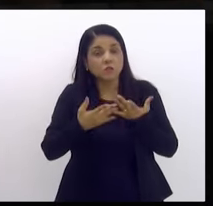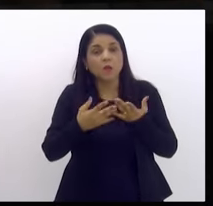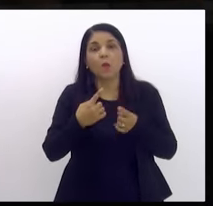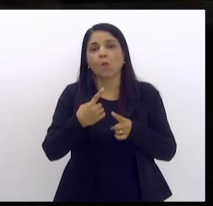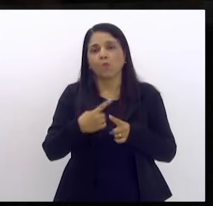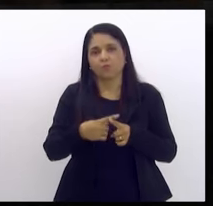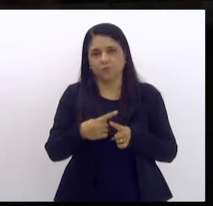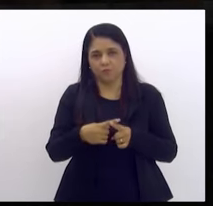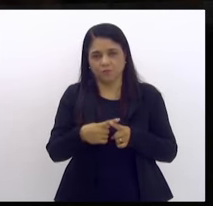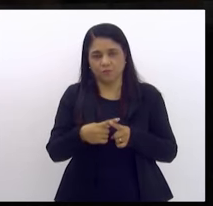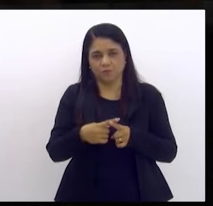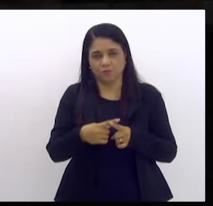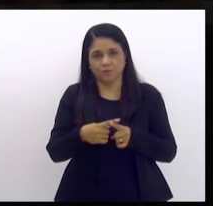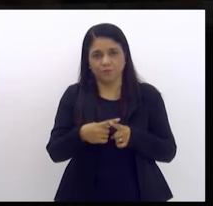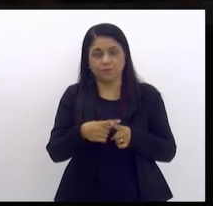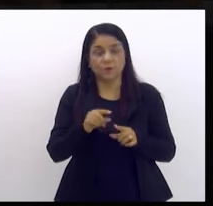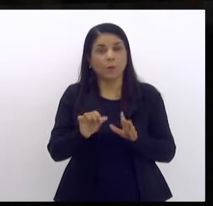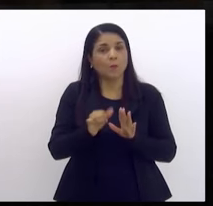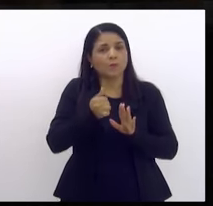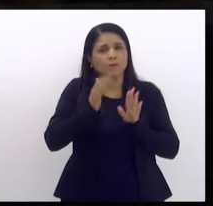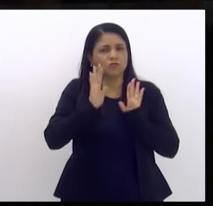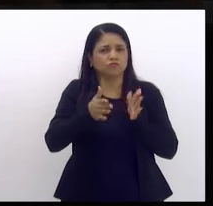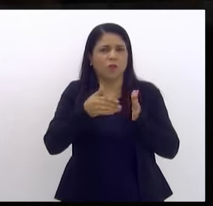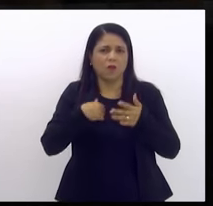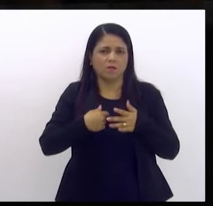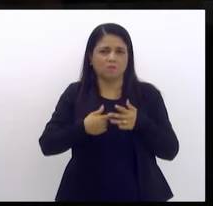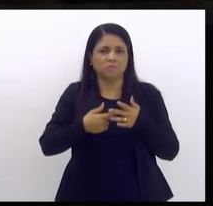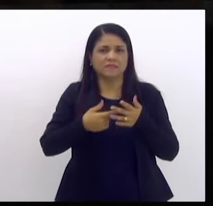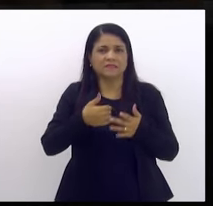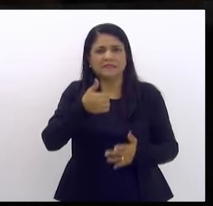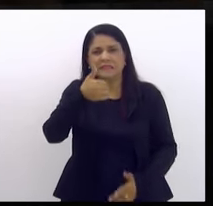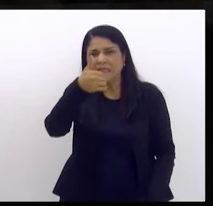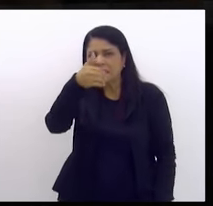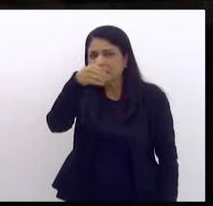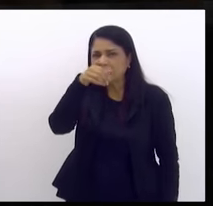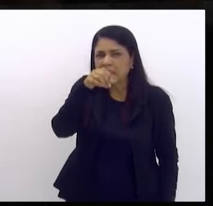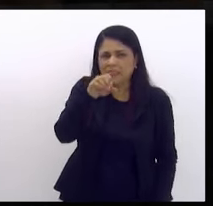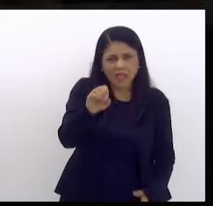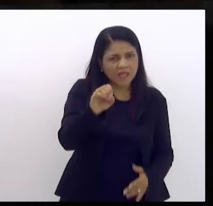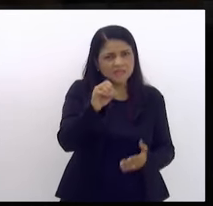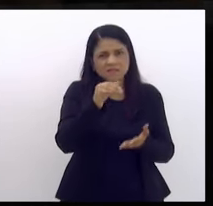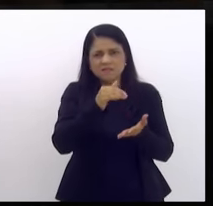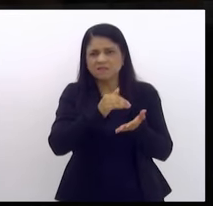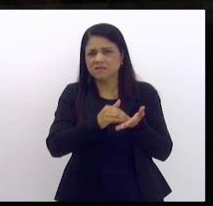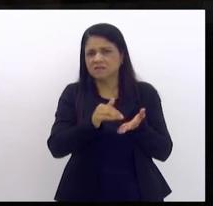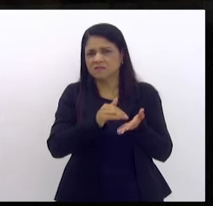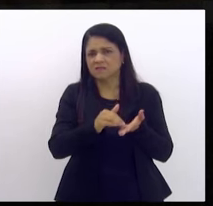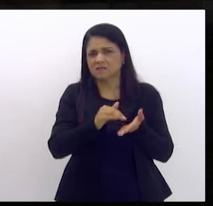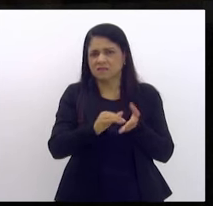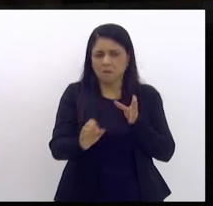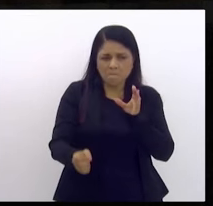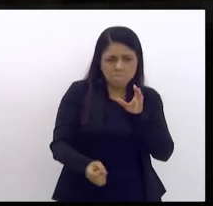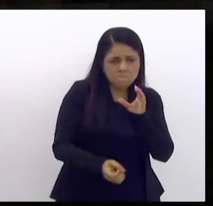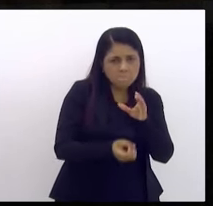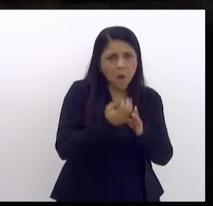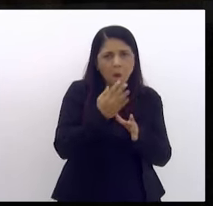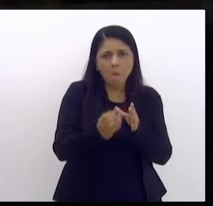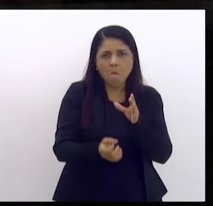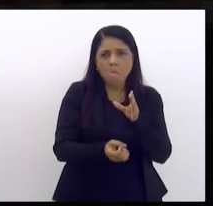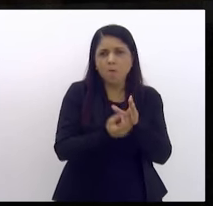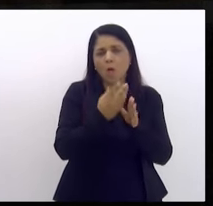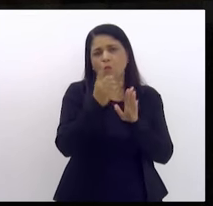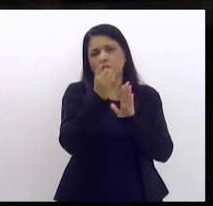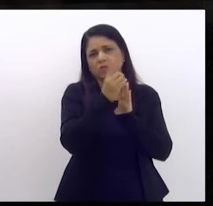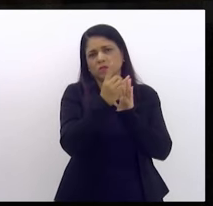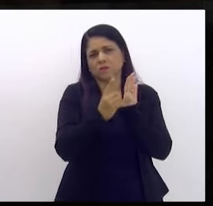motivos. O primeiro já o fiz. 10 secretarias foram criadas por